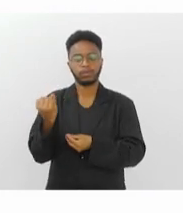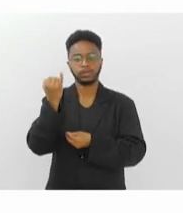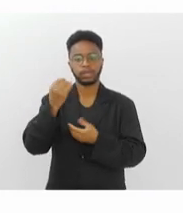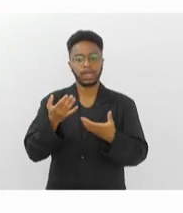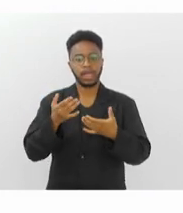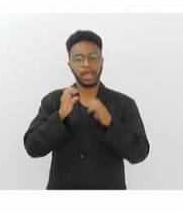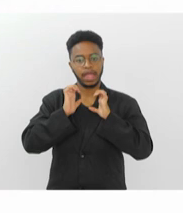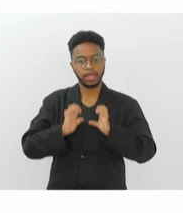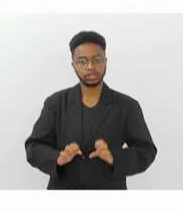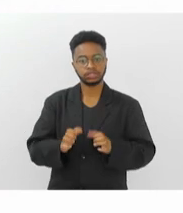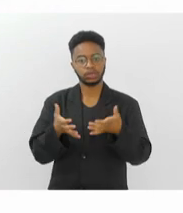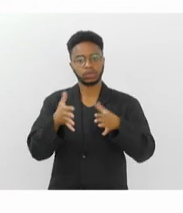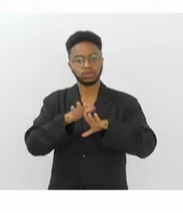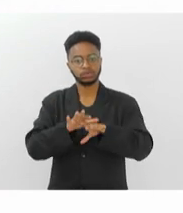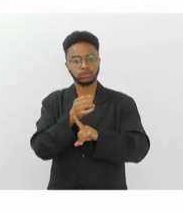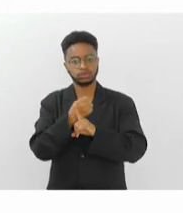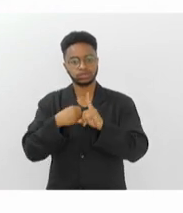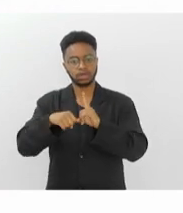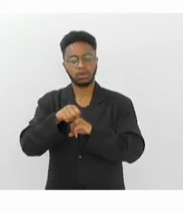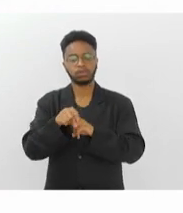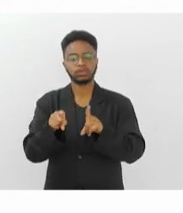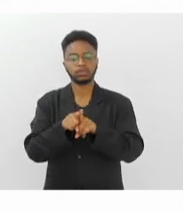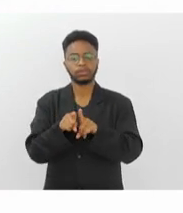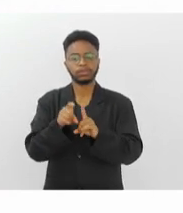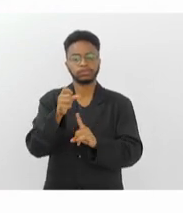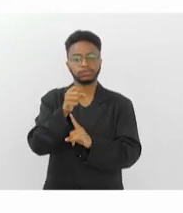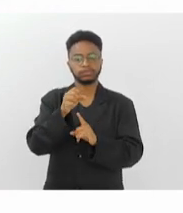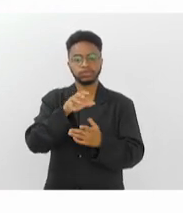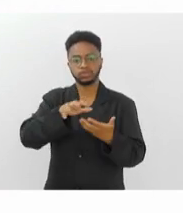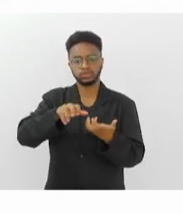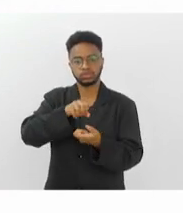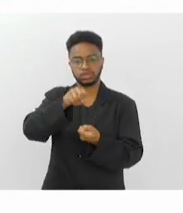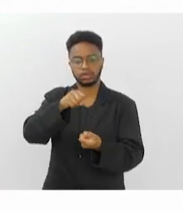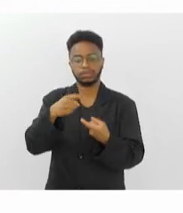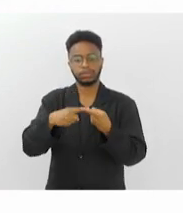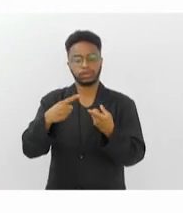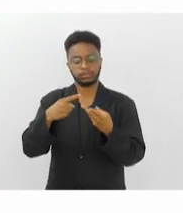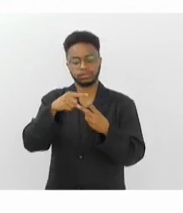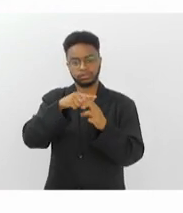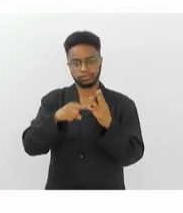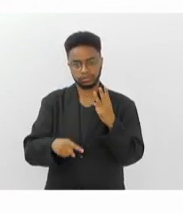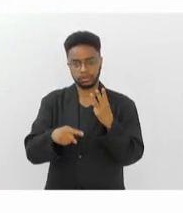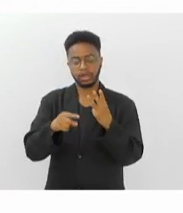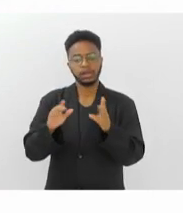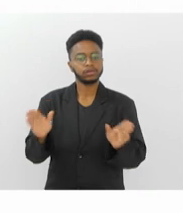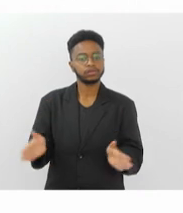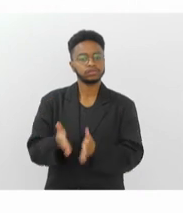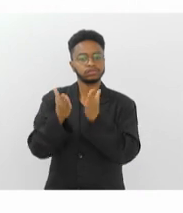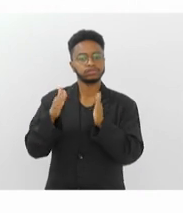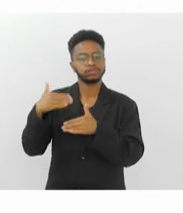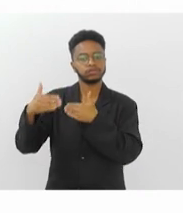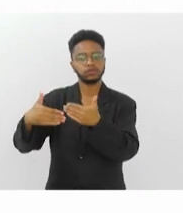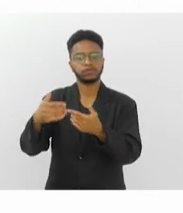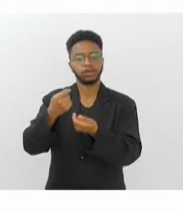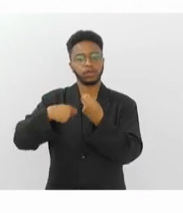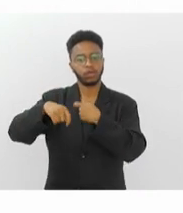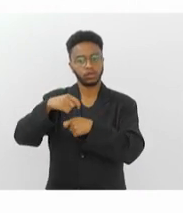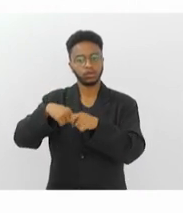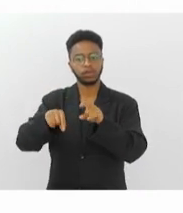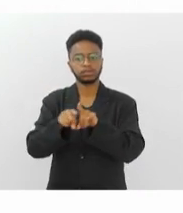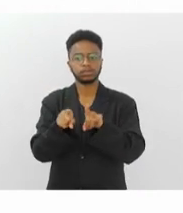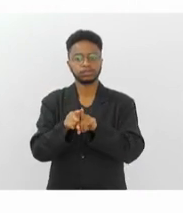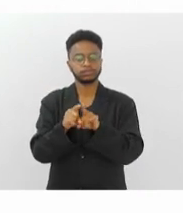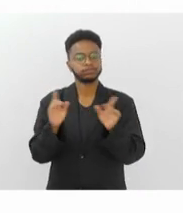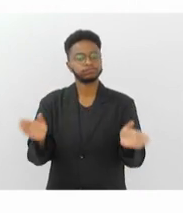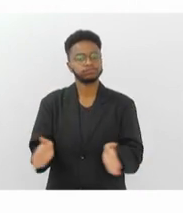inclusão social e da sustentabilidade. Esses princípios não apenas impulsionam o crescimento económico, mas também